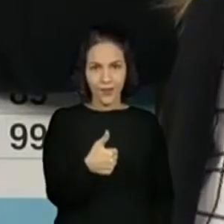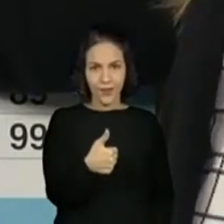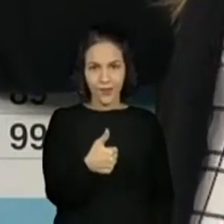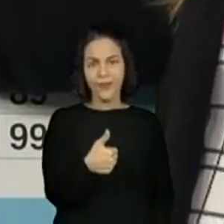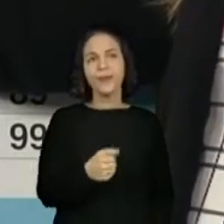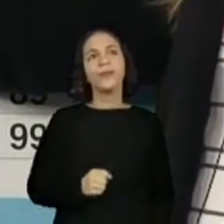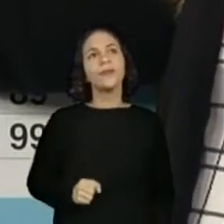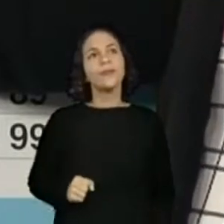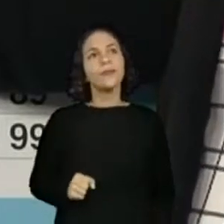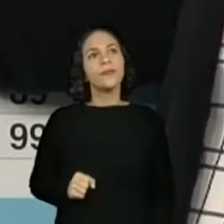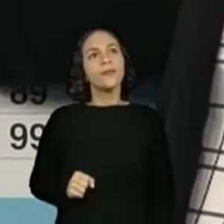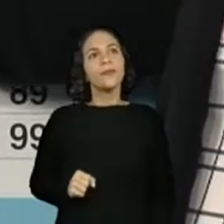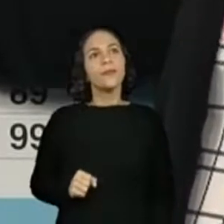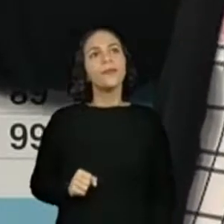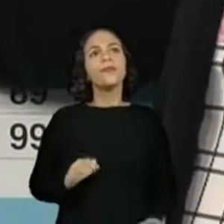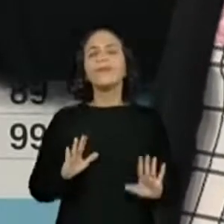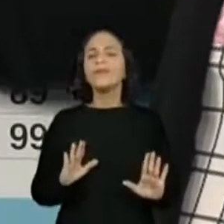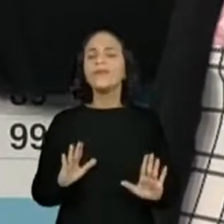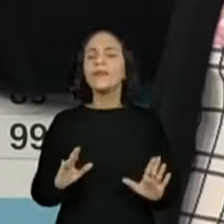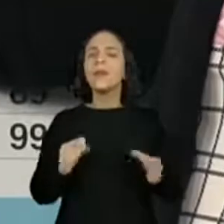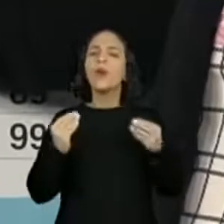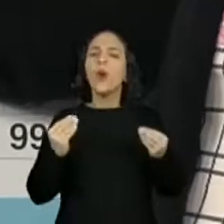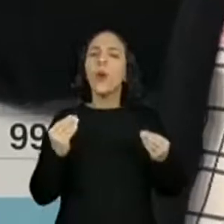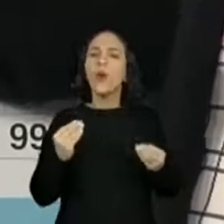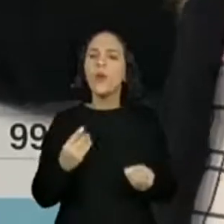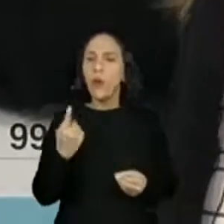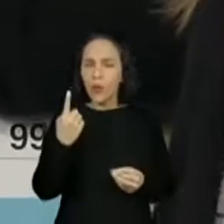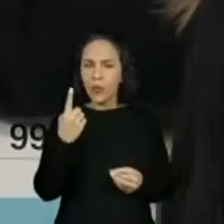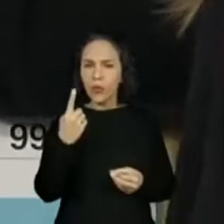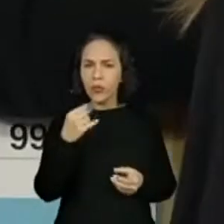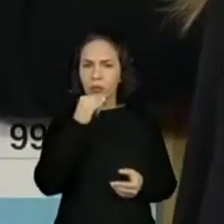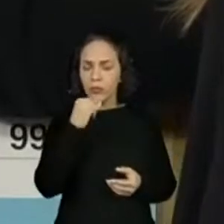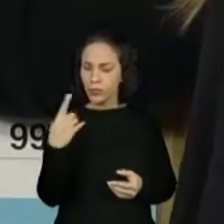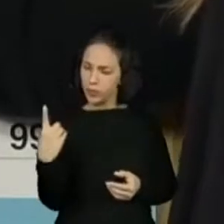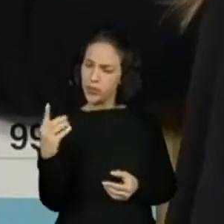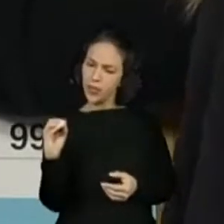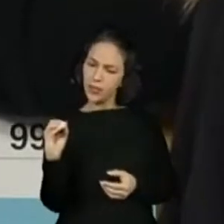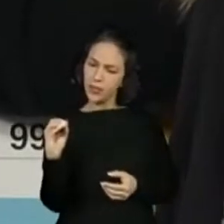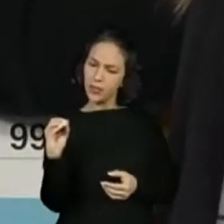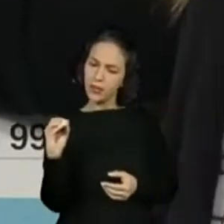1. Mas como que esse 1 apareceu aqui?